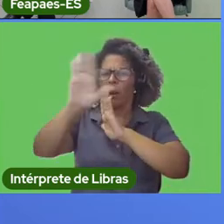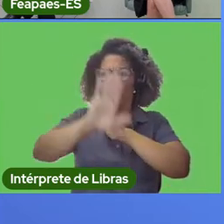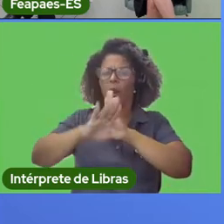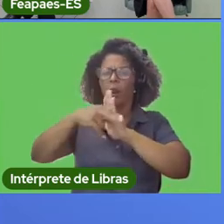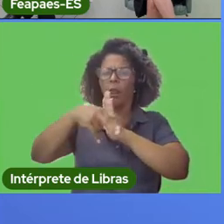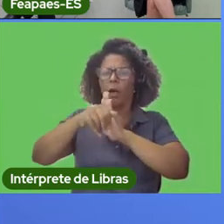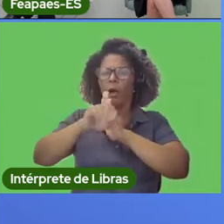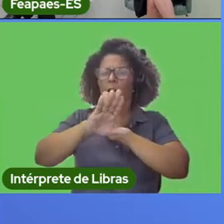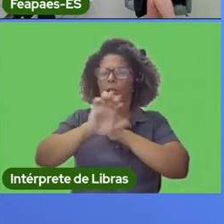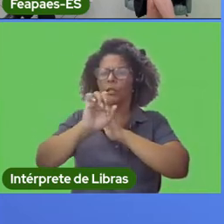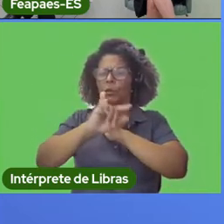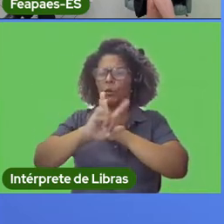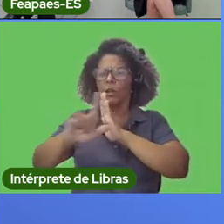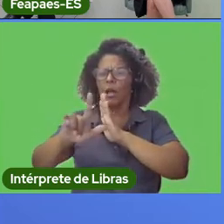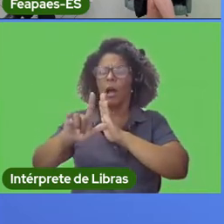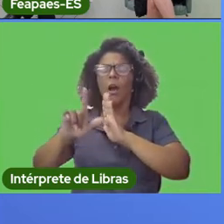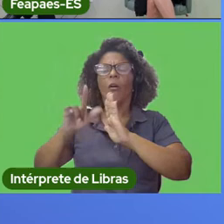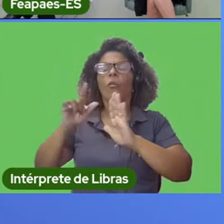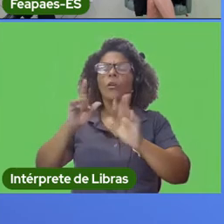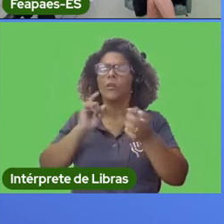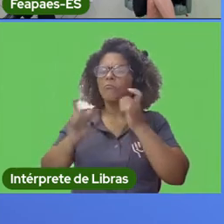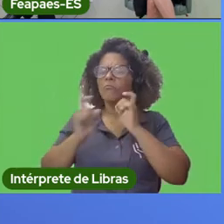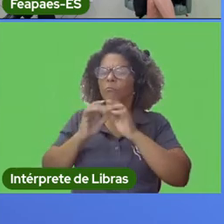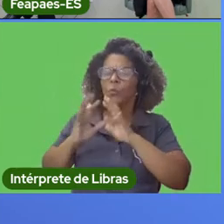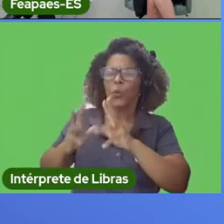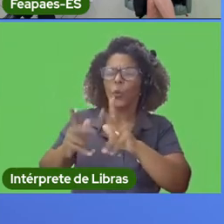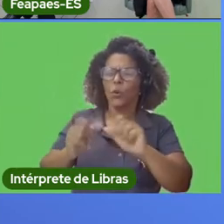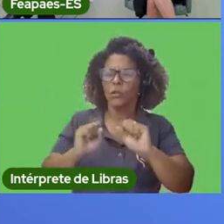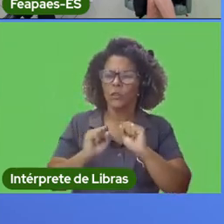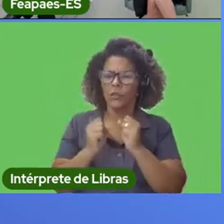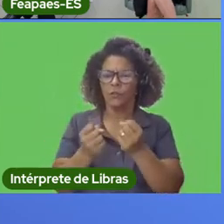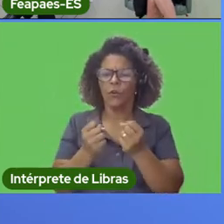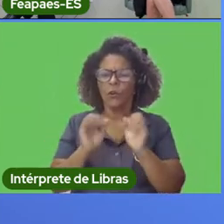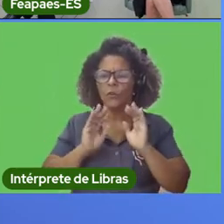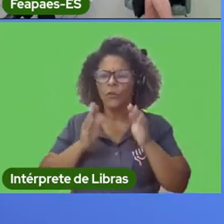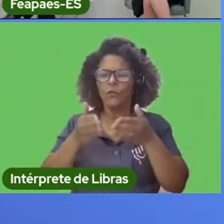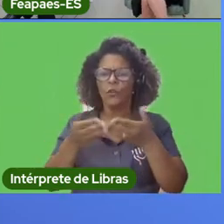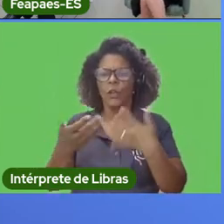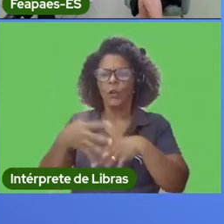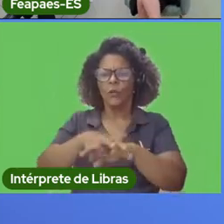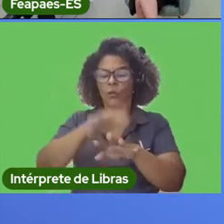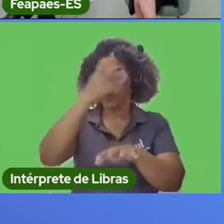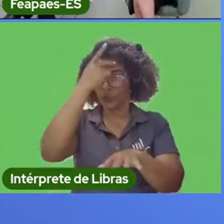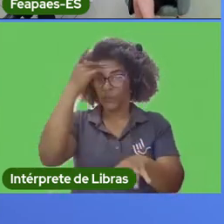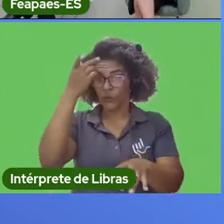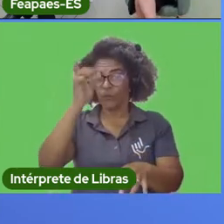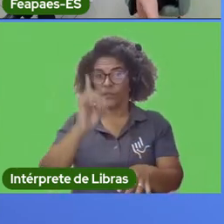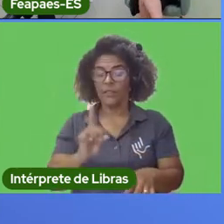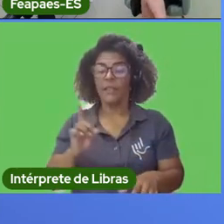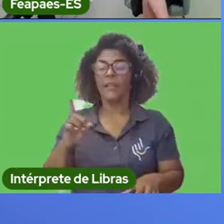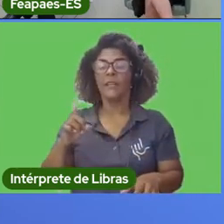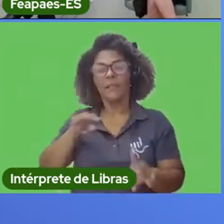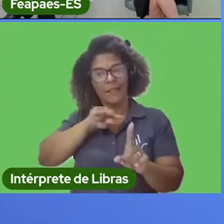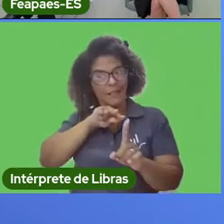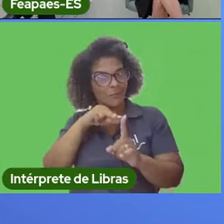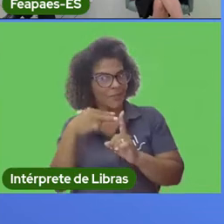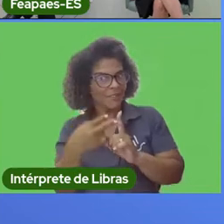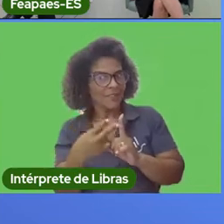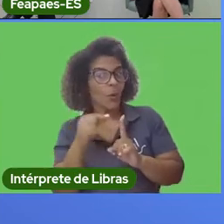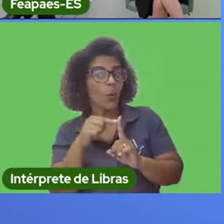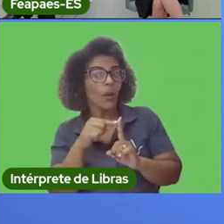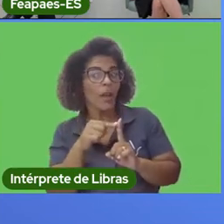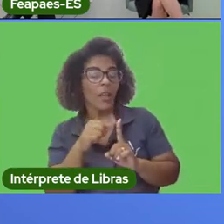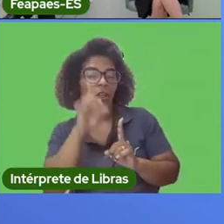nacional que reúna todos esses esforços visando a inclusão das pessoas com deficiência nessa perspectiva, como